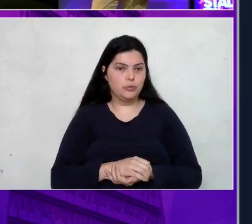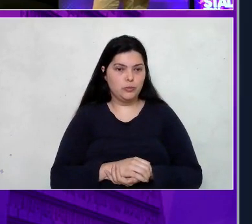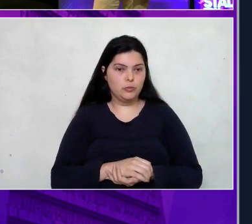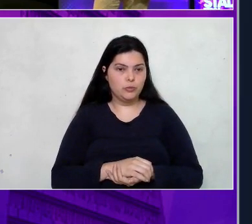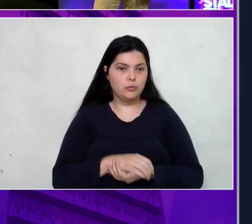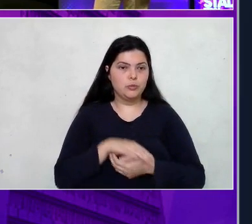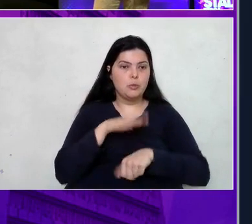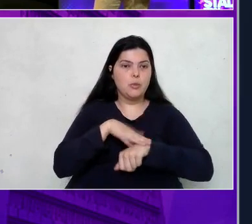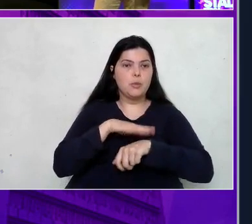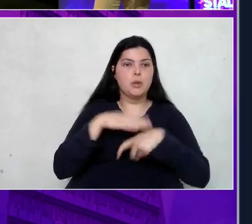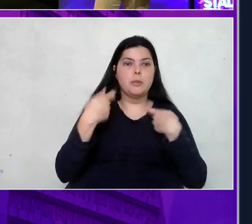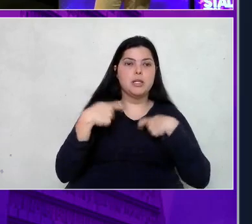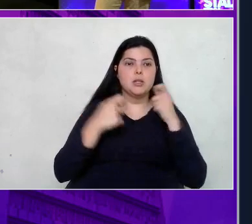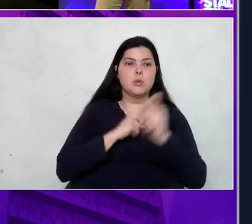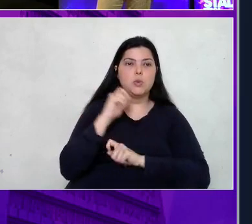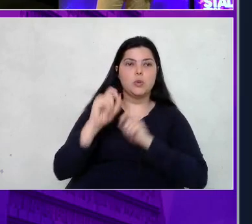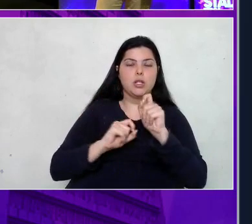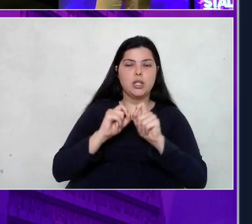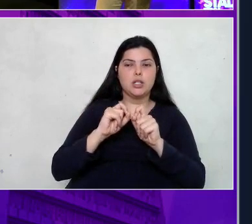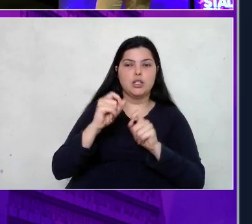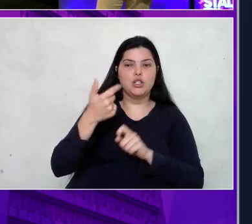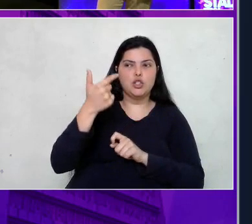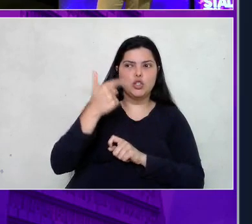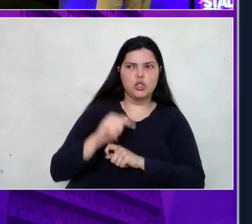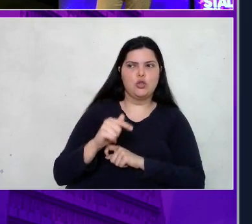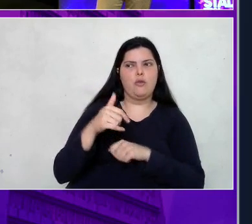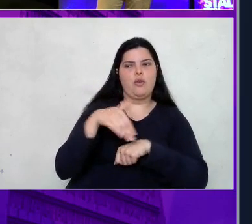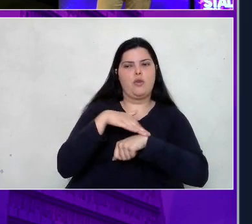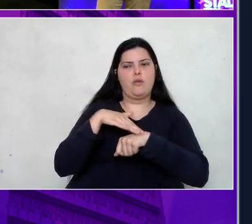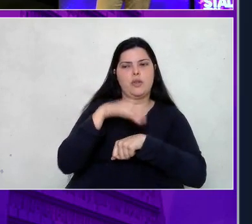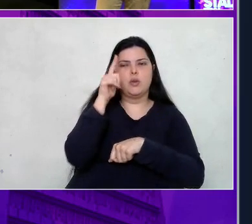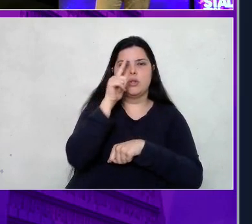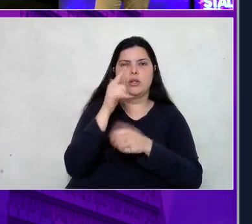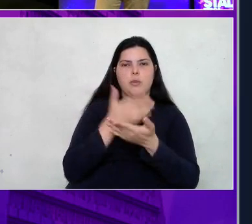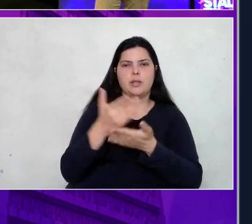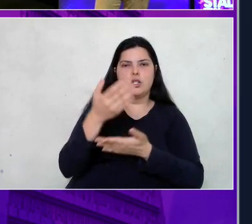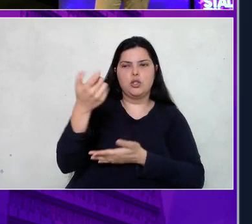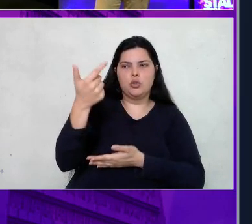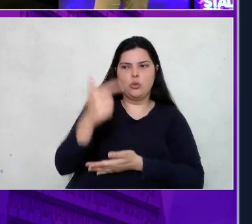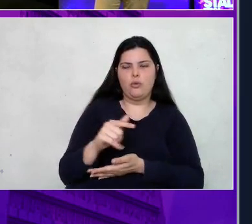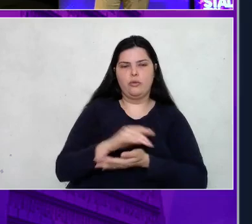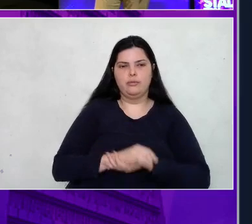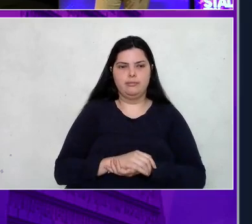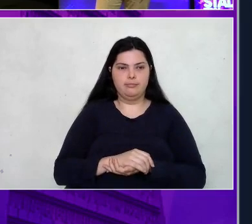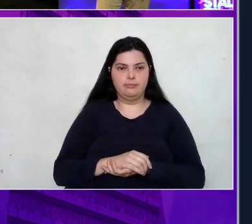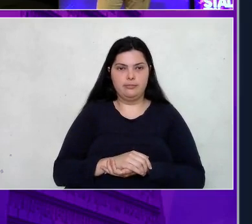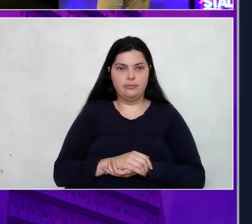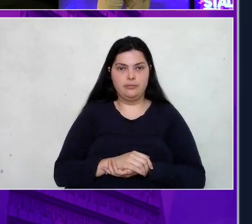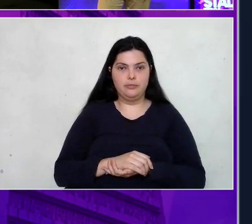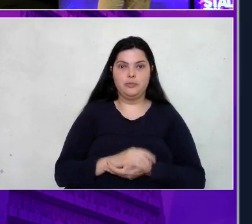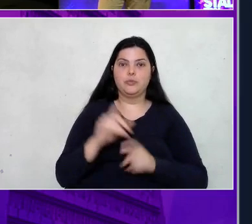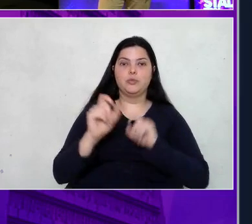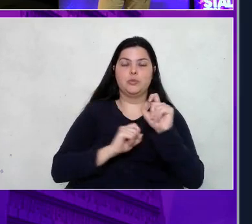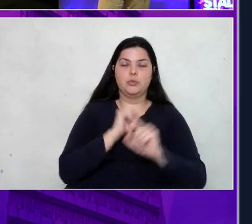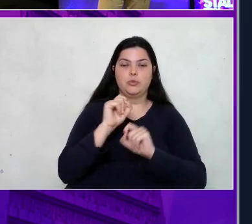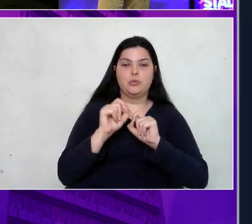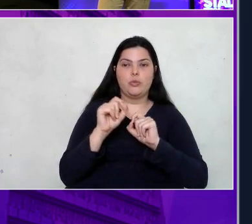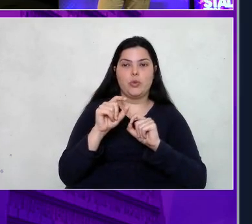tenho que zerar essa conversa para começar uma nova. Tanto que, quando vocês